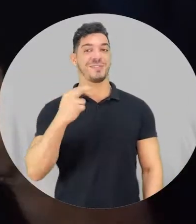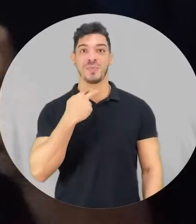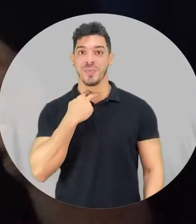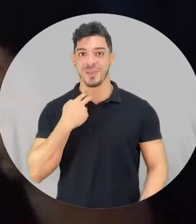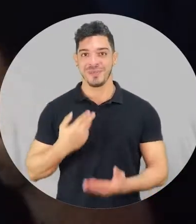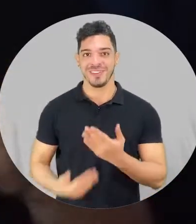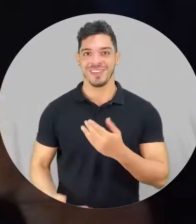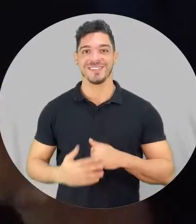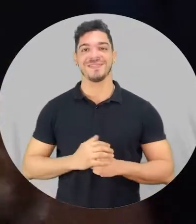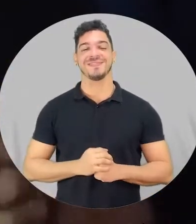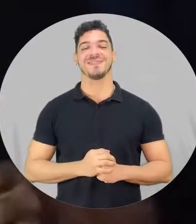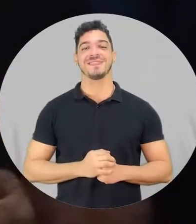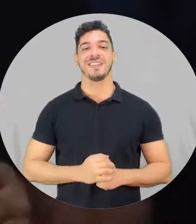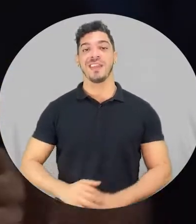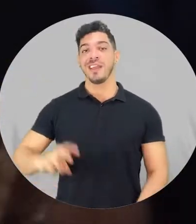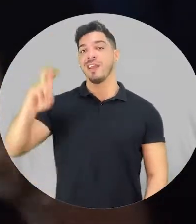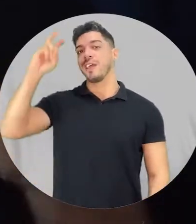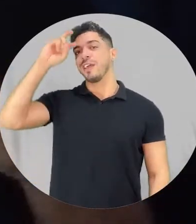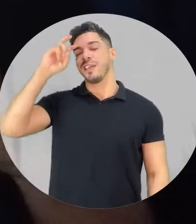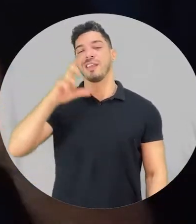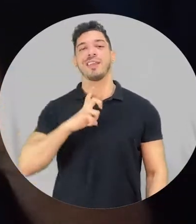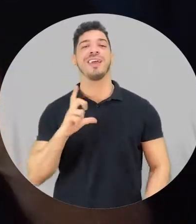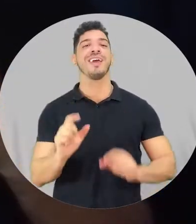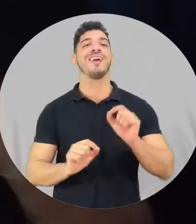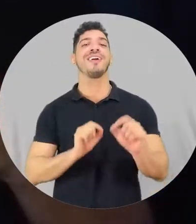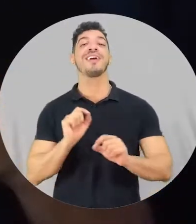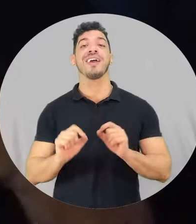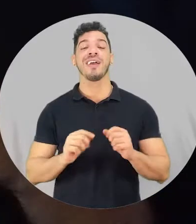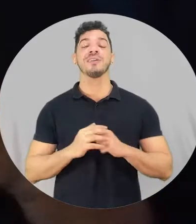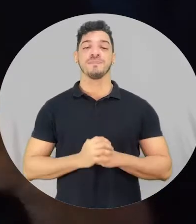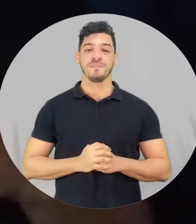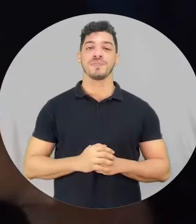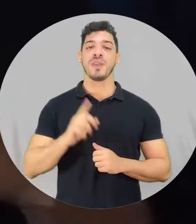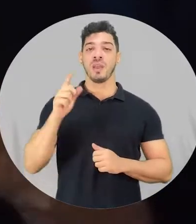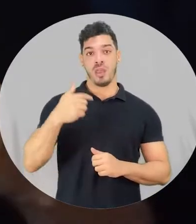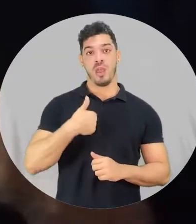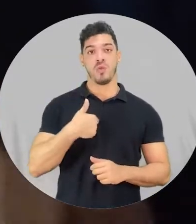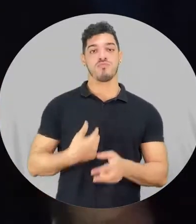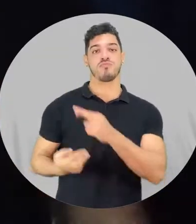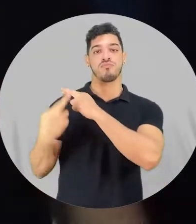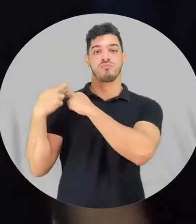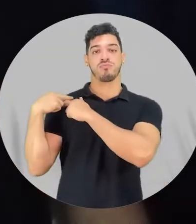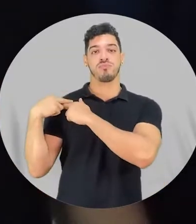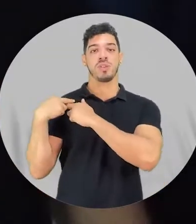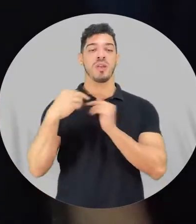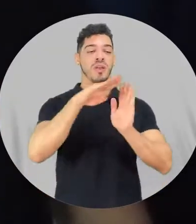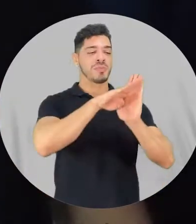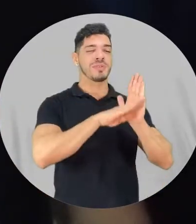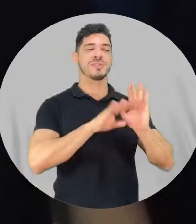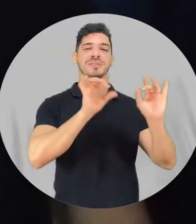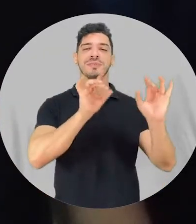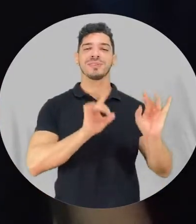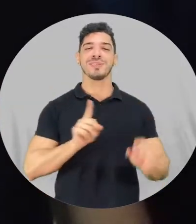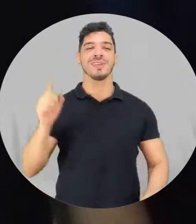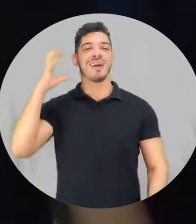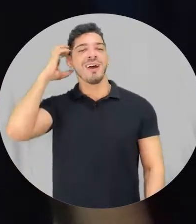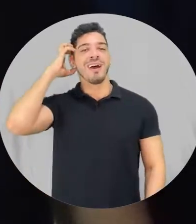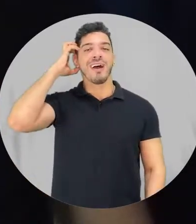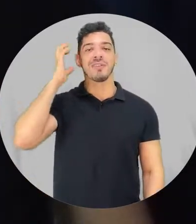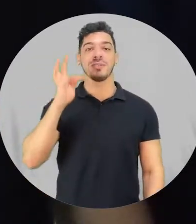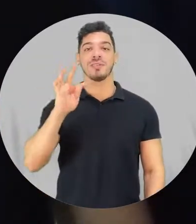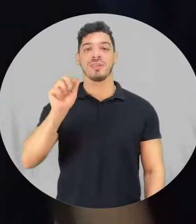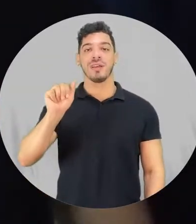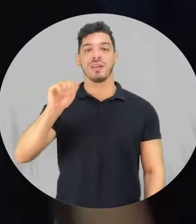alguma. Na quinta-feira, dia 22, eu vou apresentar o programa Espaço Cultural na Rádio Tabajara.